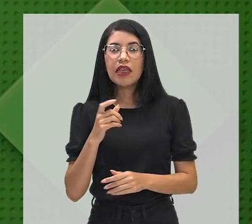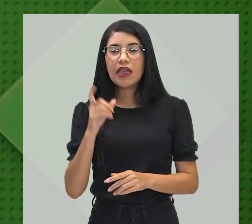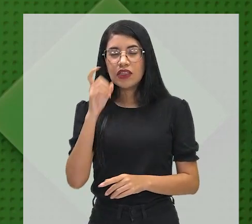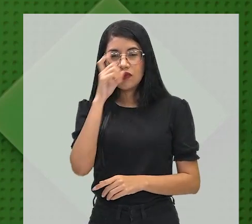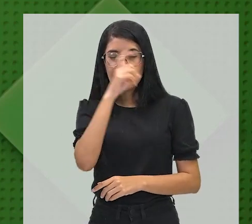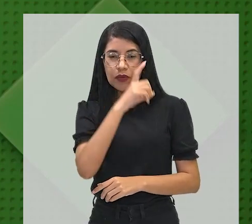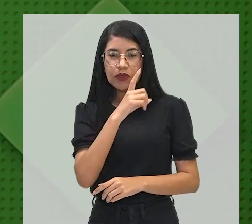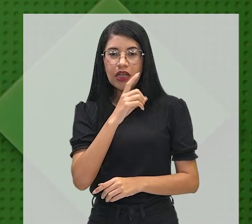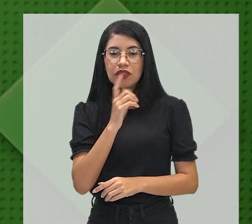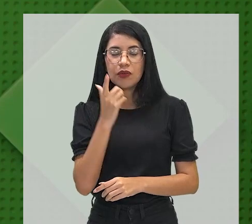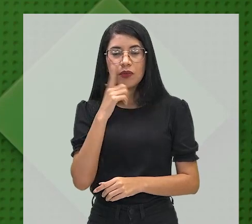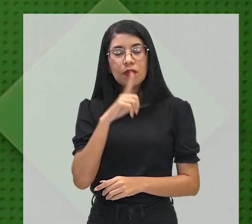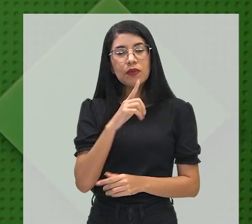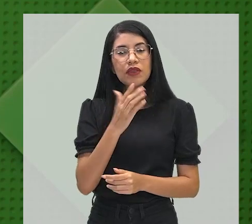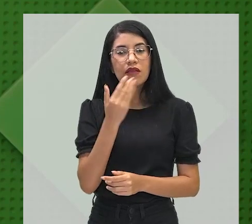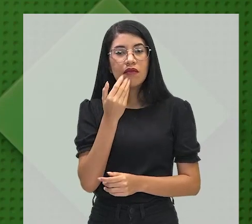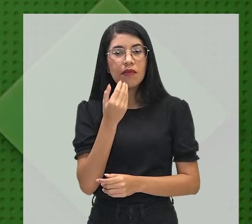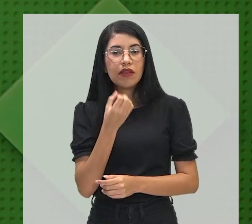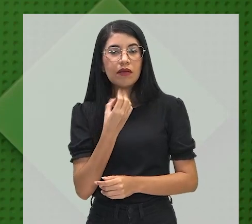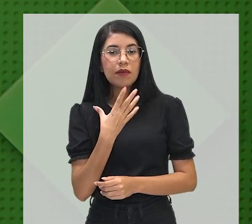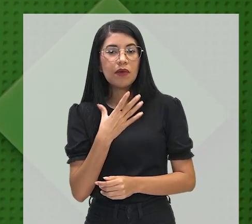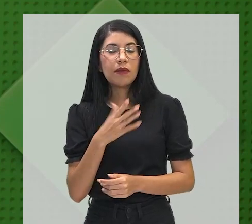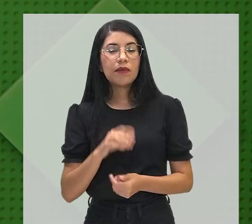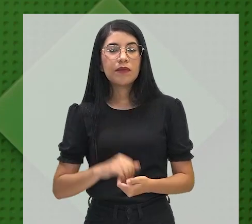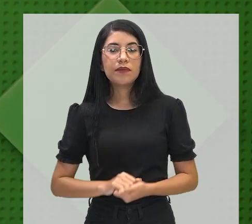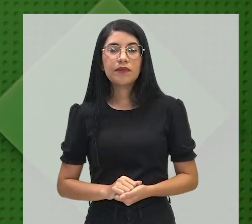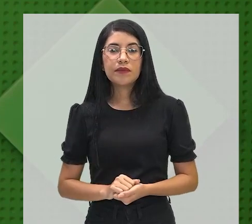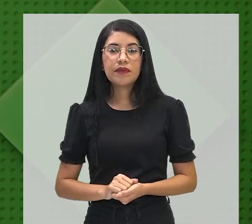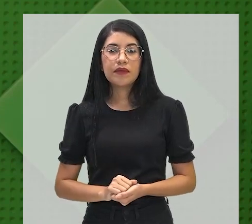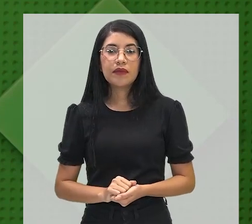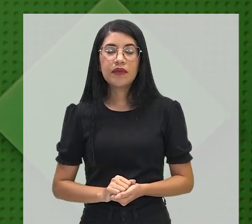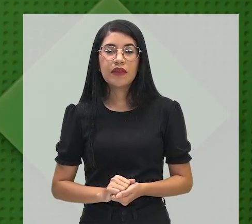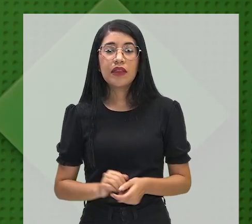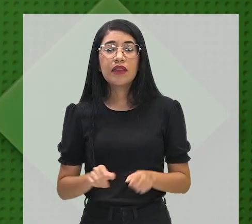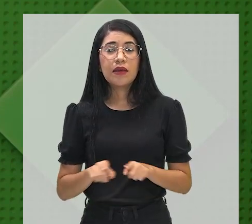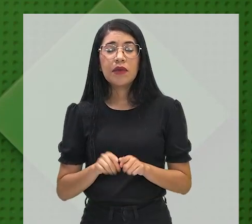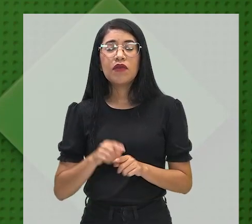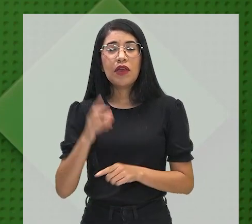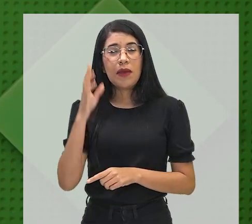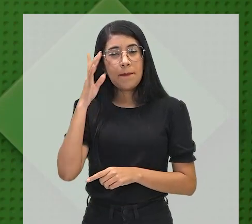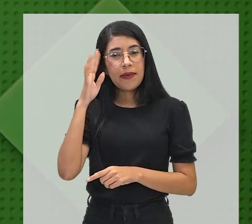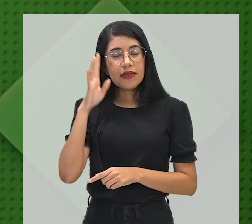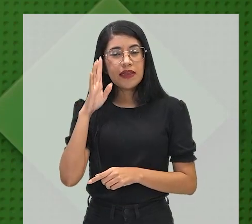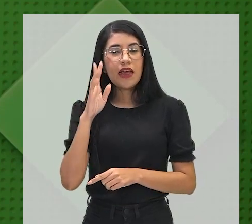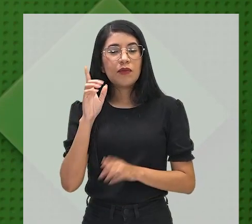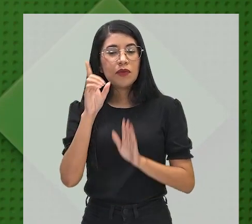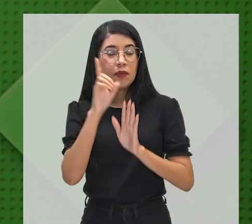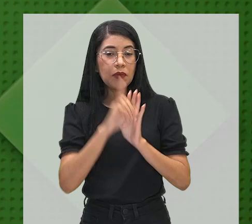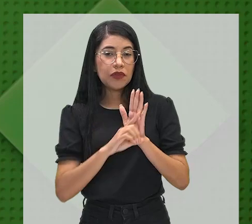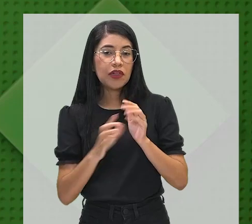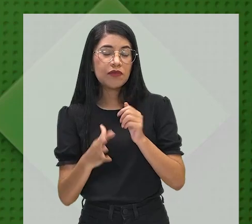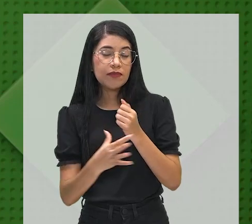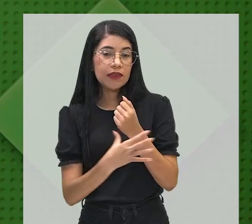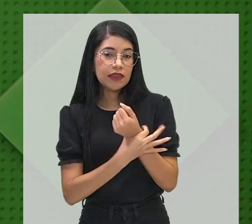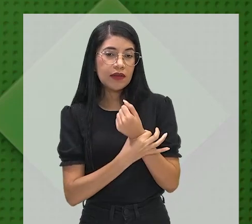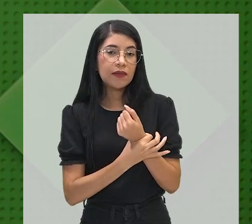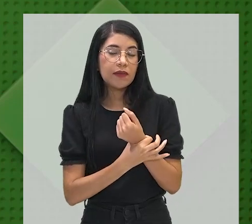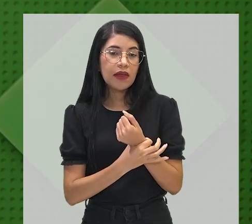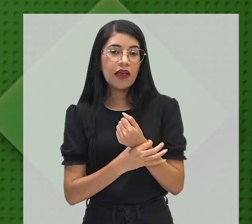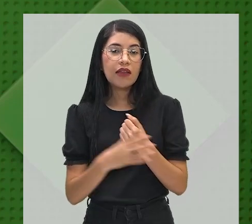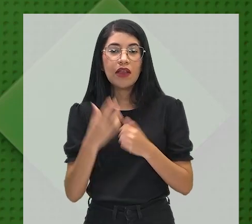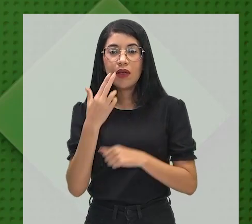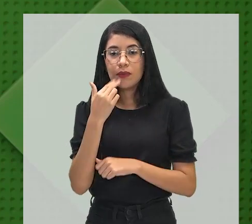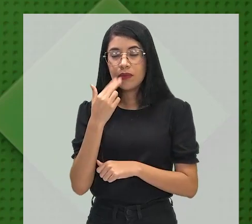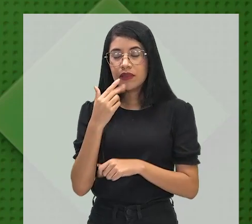a dificuldade, né, de garantir a alimentação durante o dia. Então, até isso foi pensado também para garantir esse direito da criança